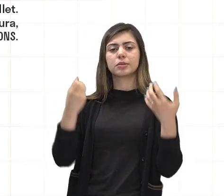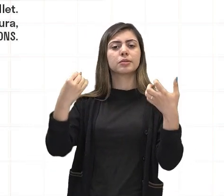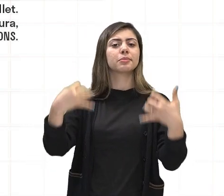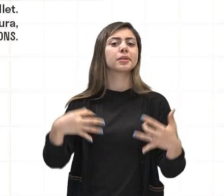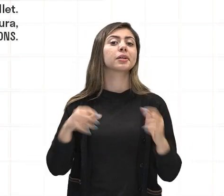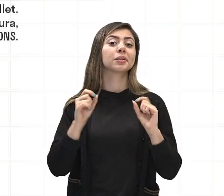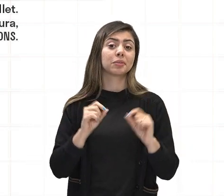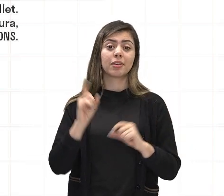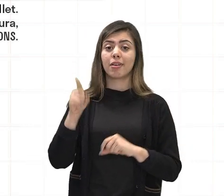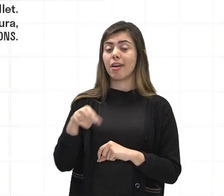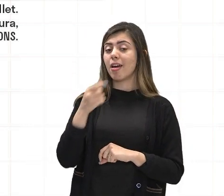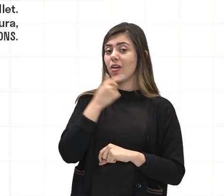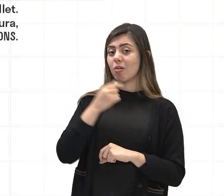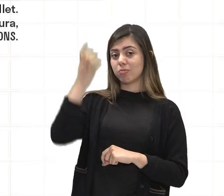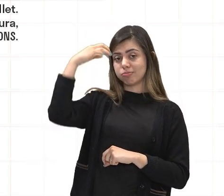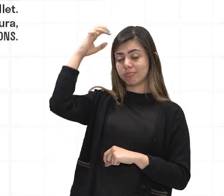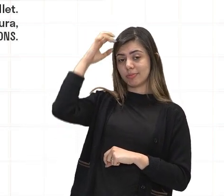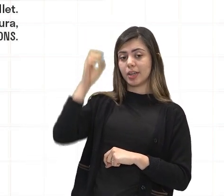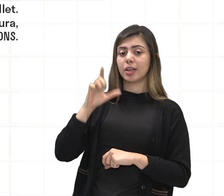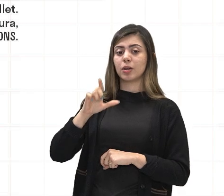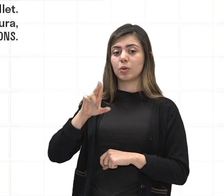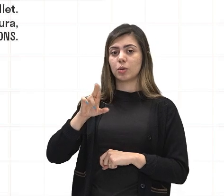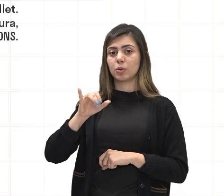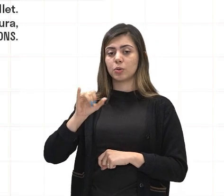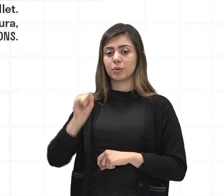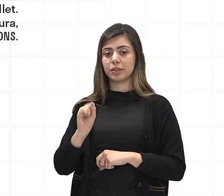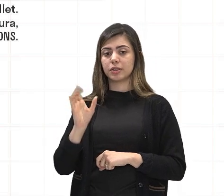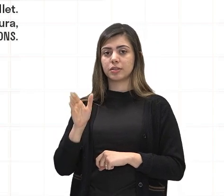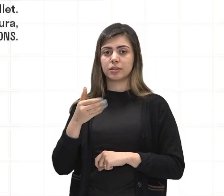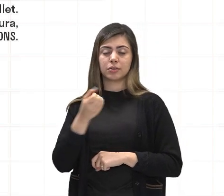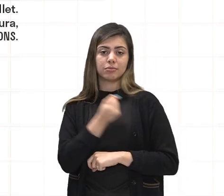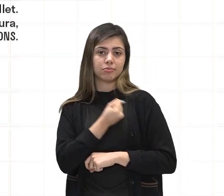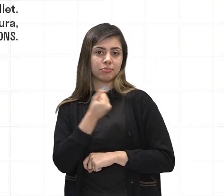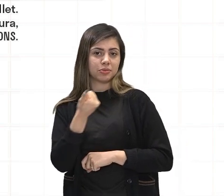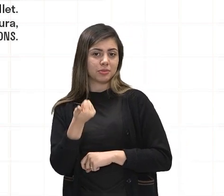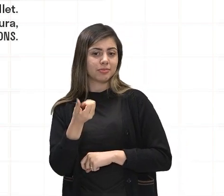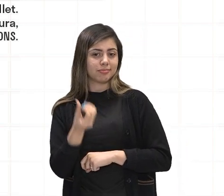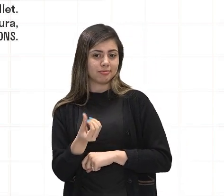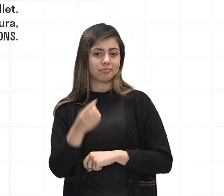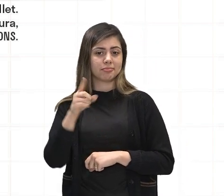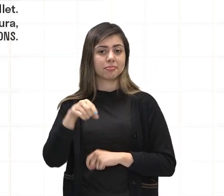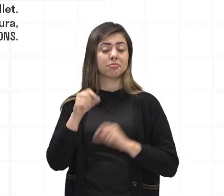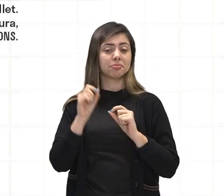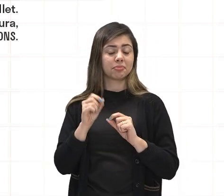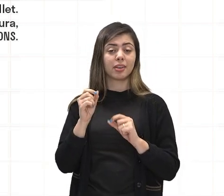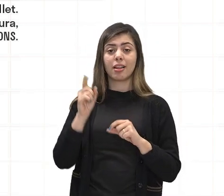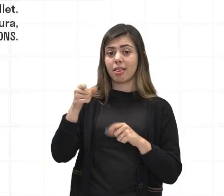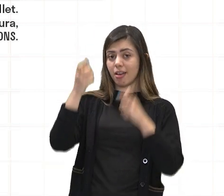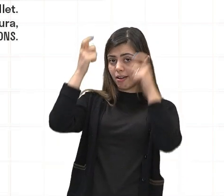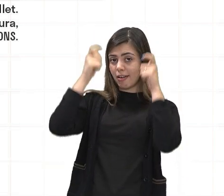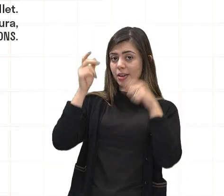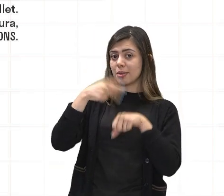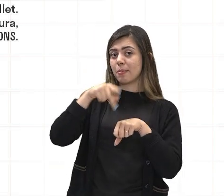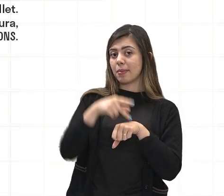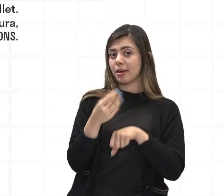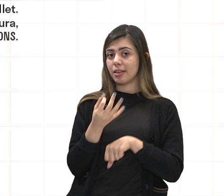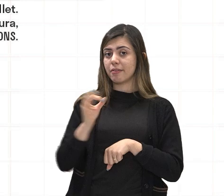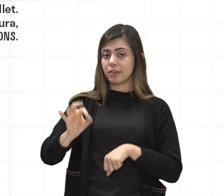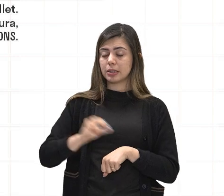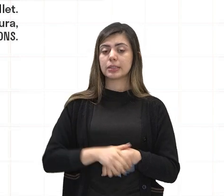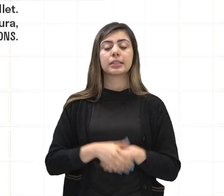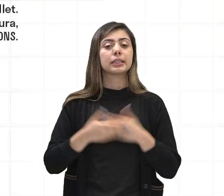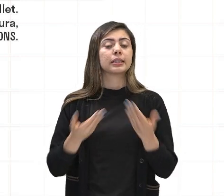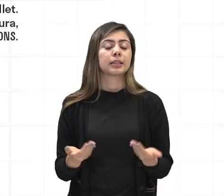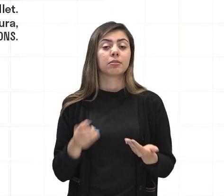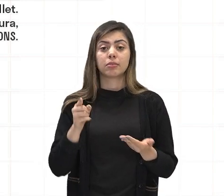do rei Luís XVI, que era quem? Rei da França, tá bom? E é justamente